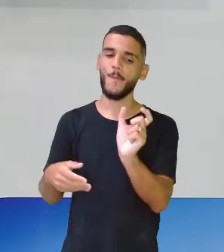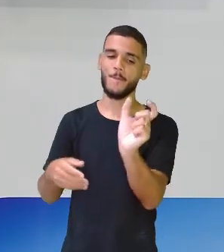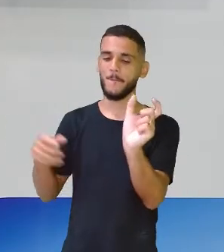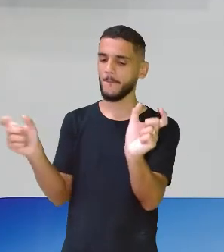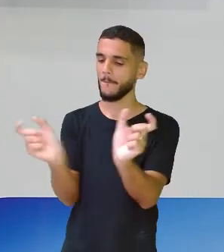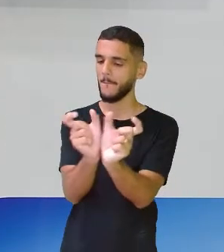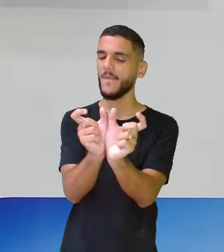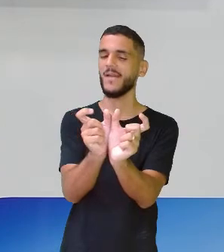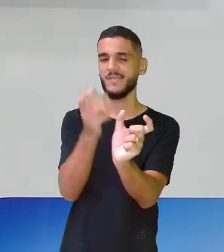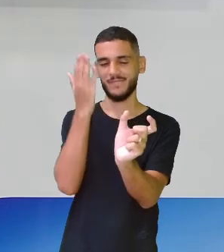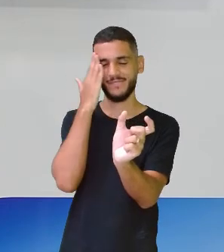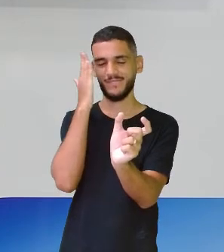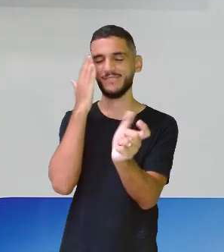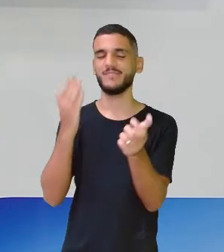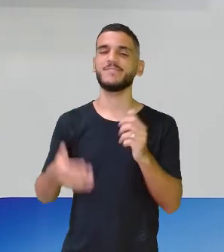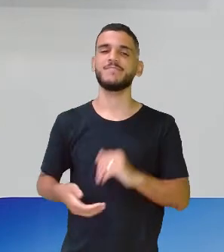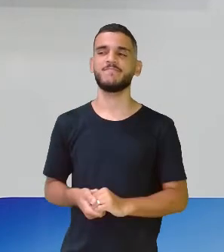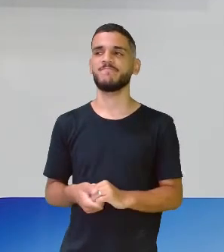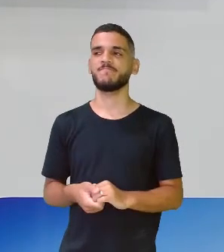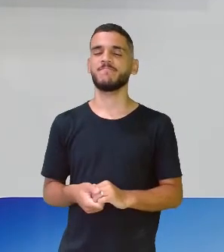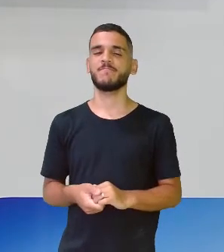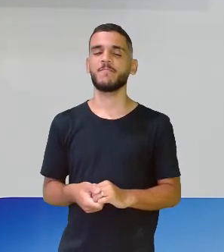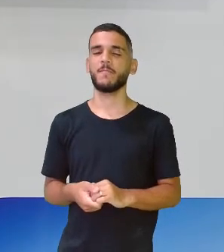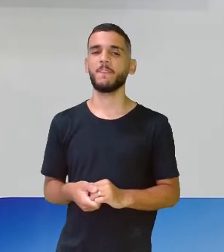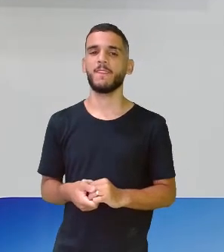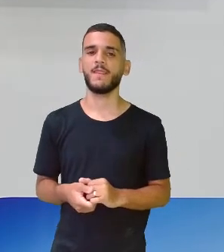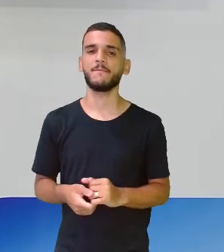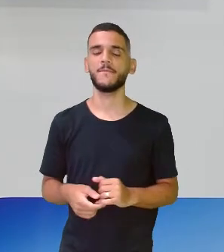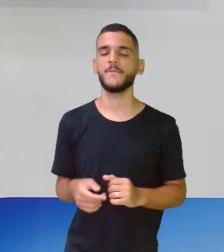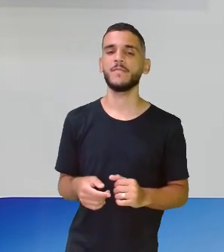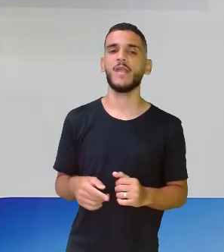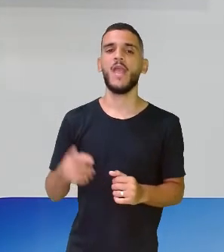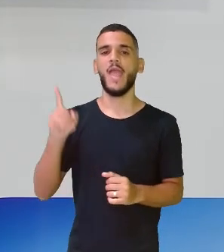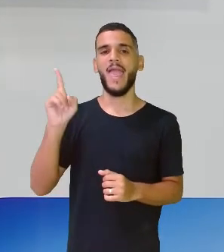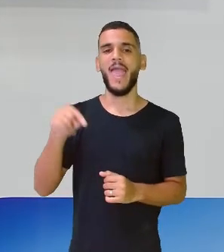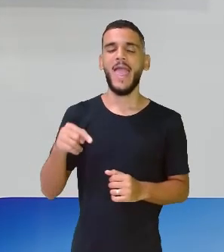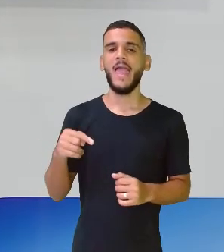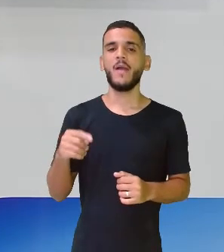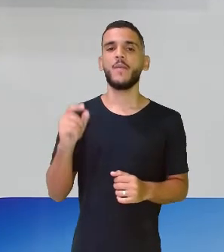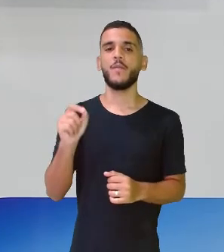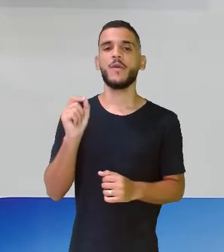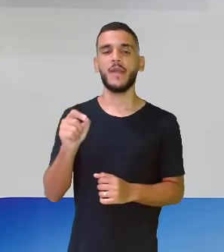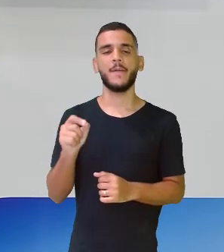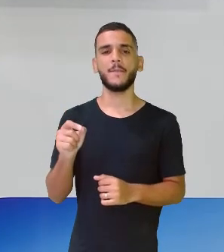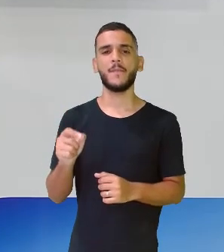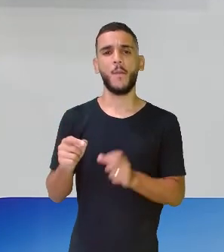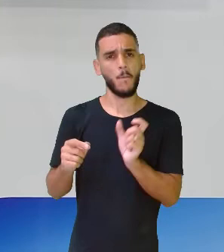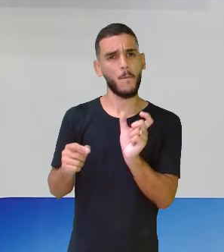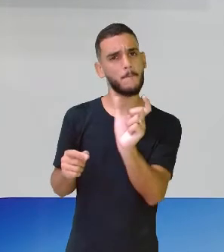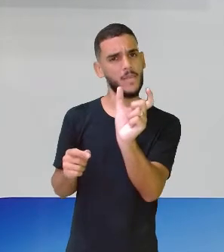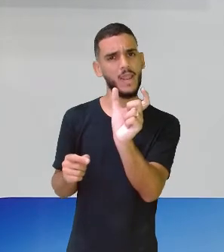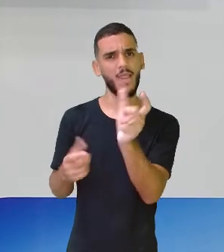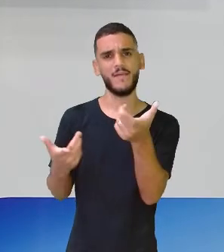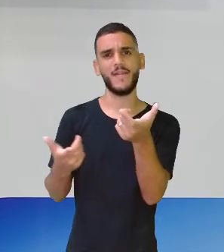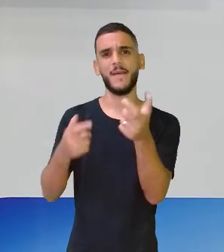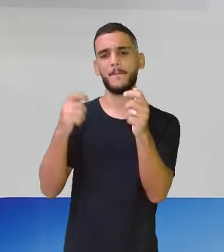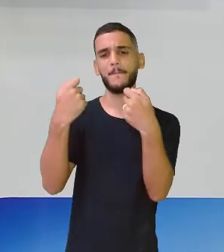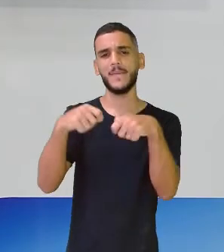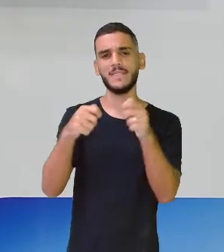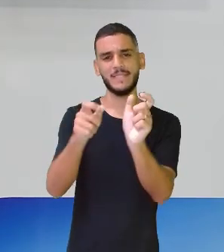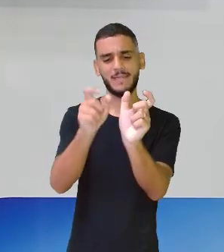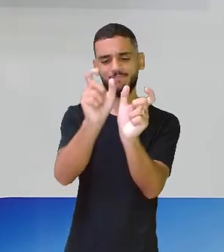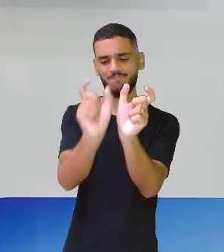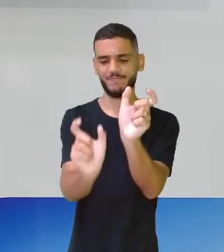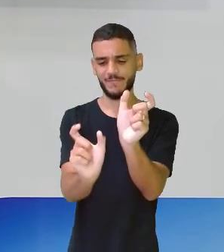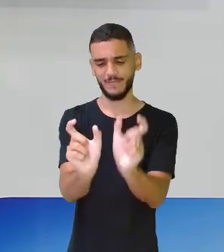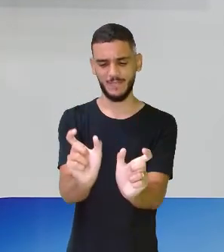palavra. Mas, na verdade, Vitor, o que a gente quer, olha, ela é uma palavra derivada. Por que é derivada? Vamos lembrar? É